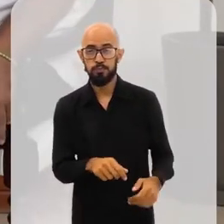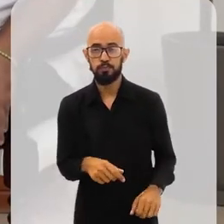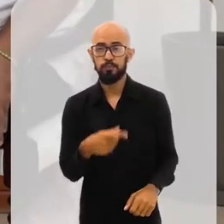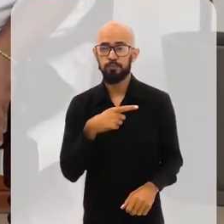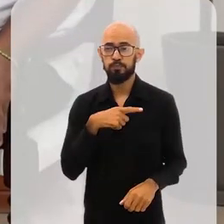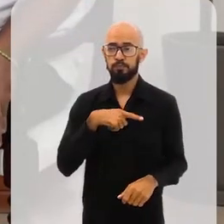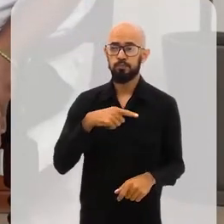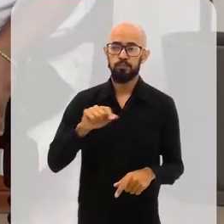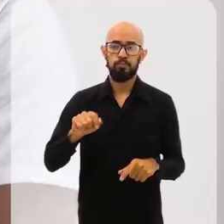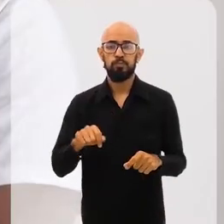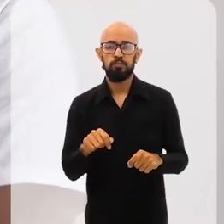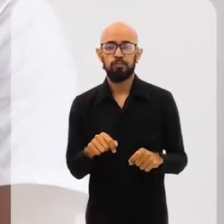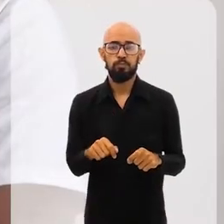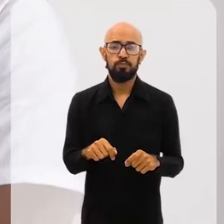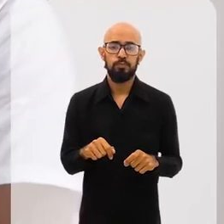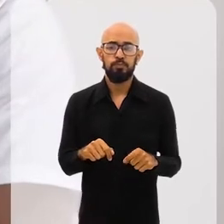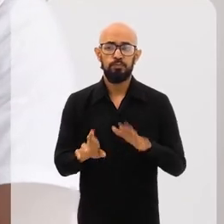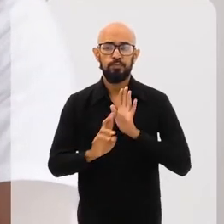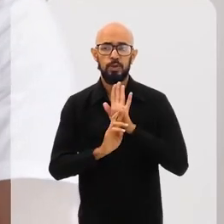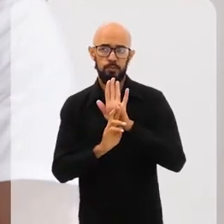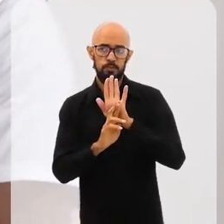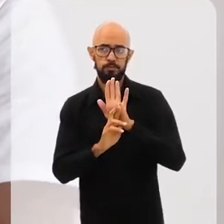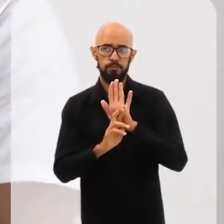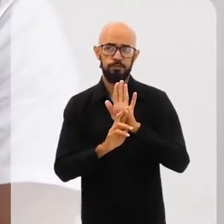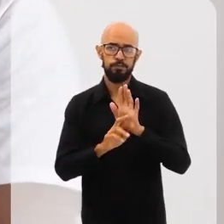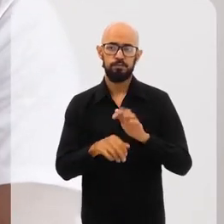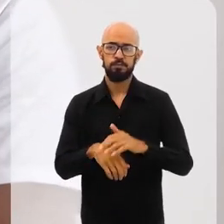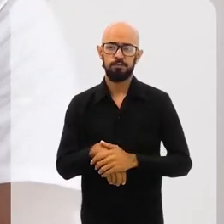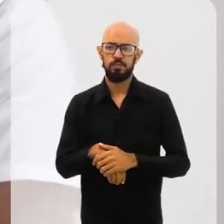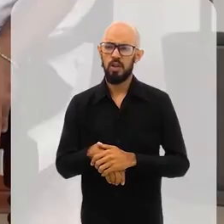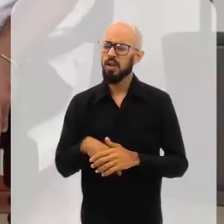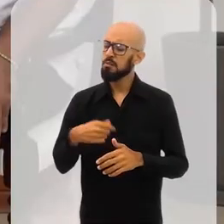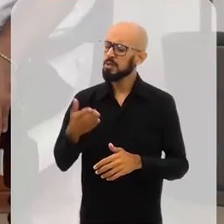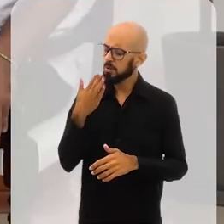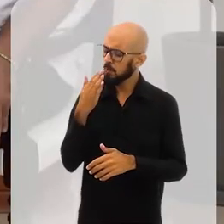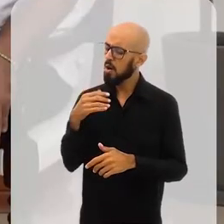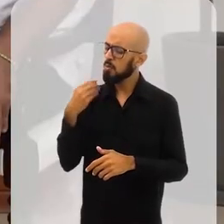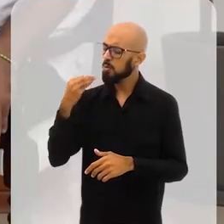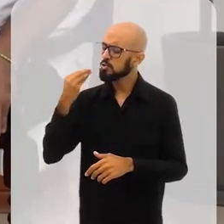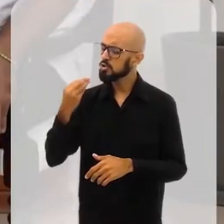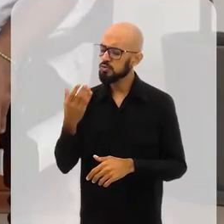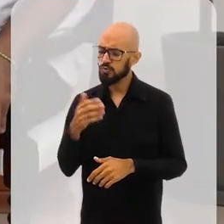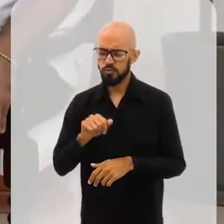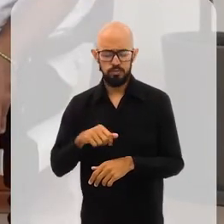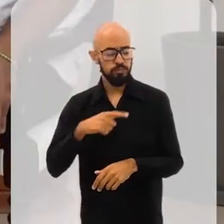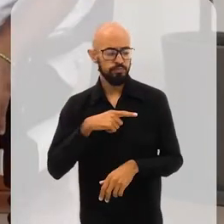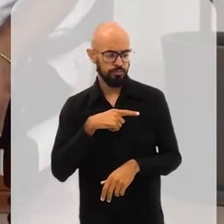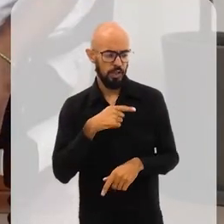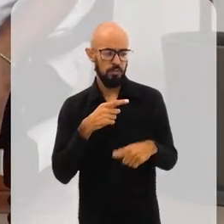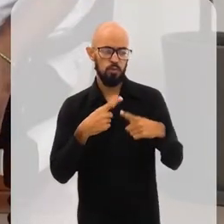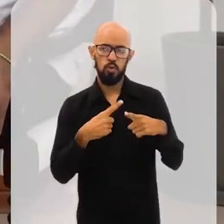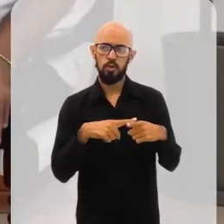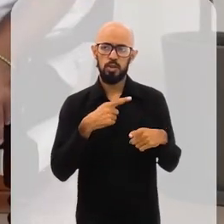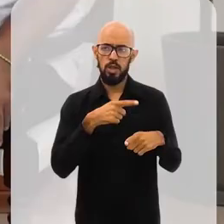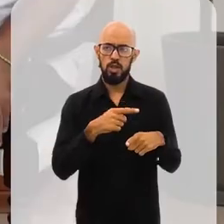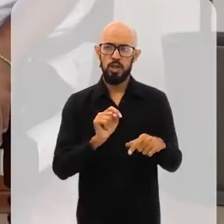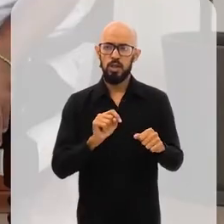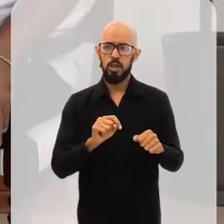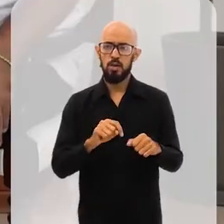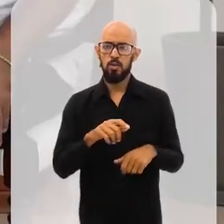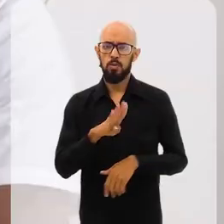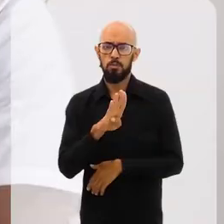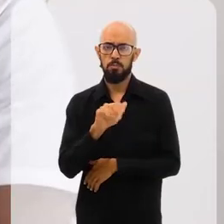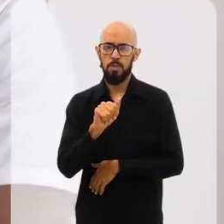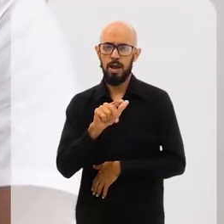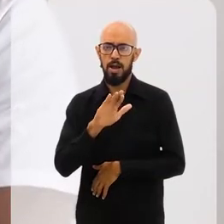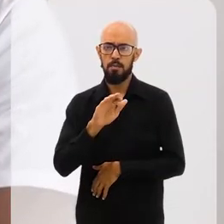verdade? É verdade. Existe toda uma representação. Existe um motivo para isso? Existe. Existe um motivo, primeiro,